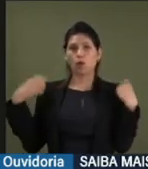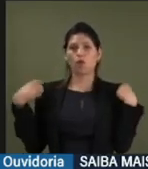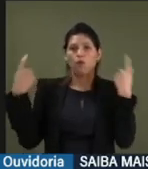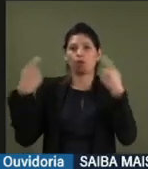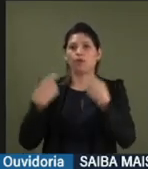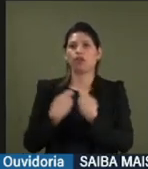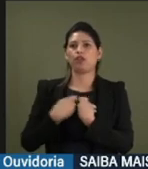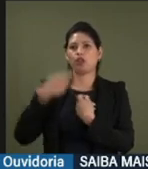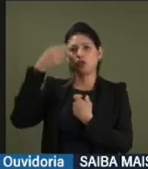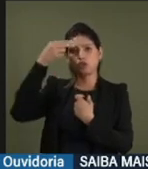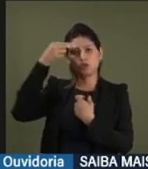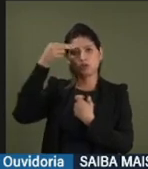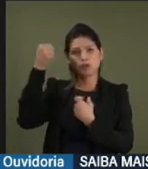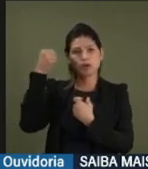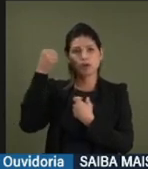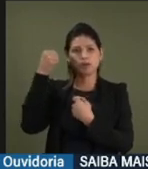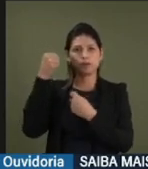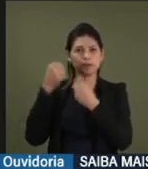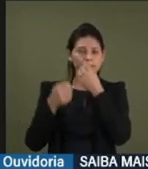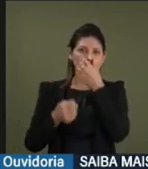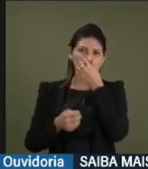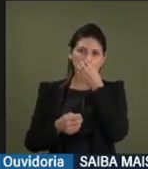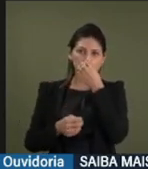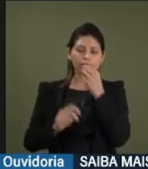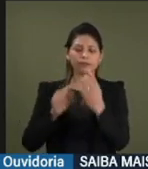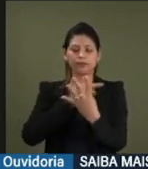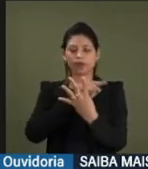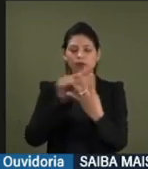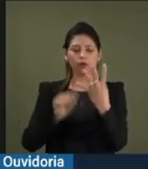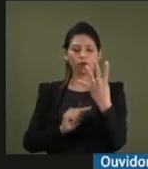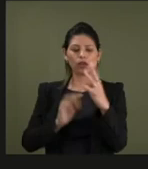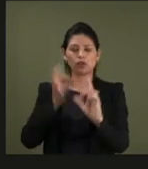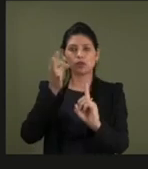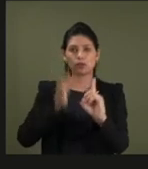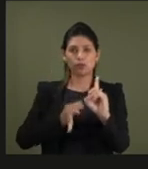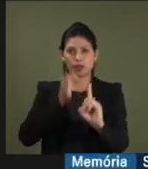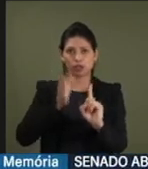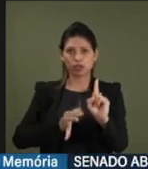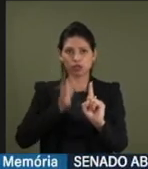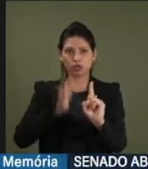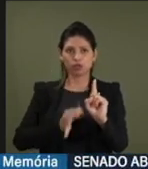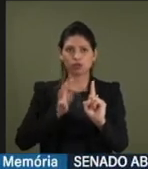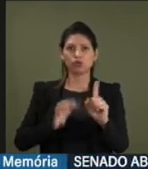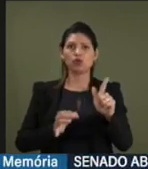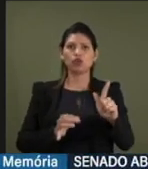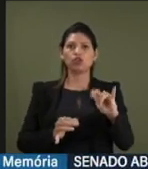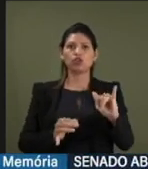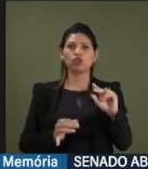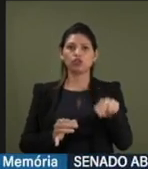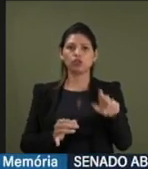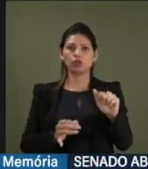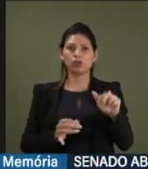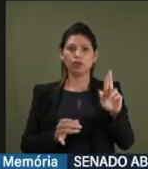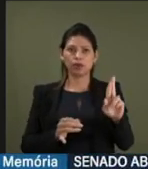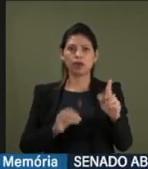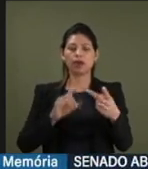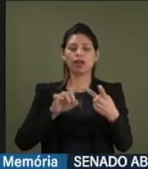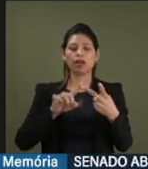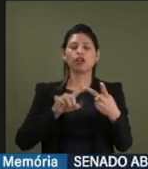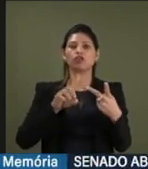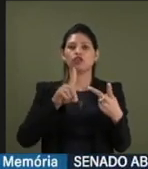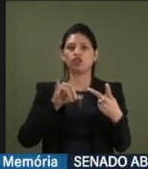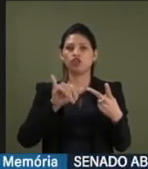4 ministros já votaram acompanhando o voto do relator, ministro Gilmar Mendes. São eles o Dias